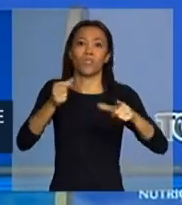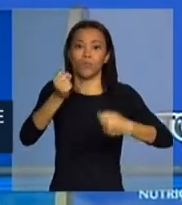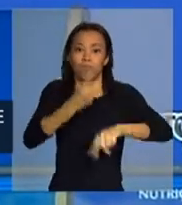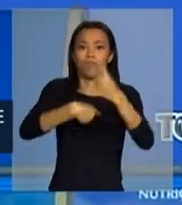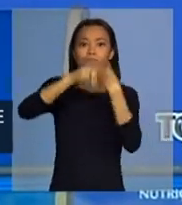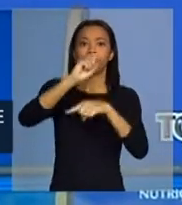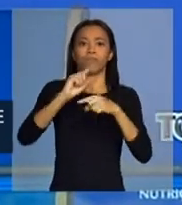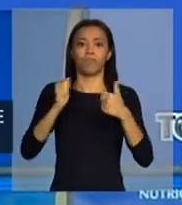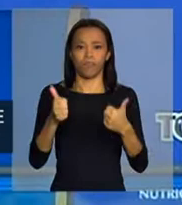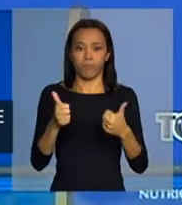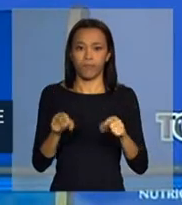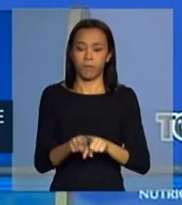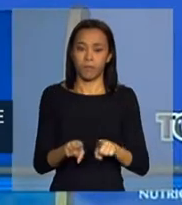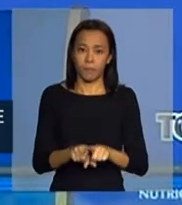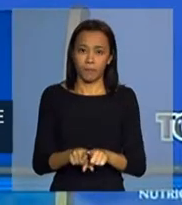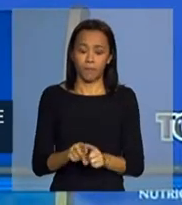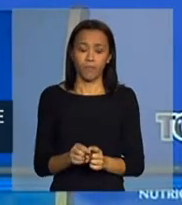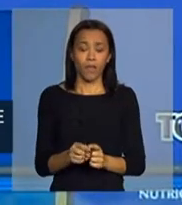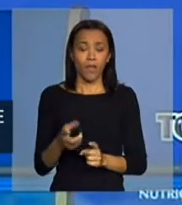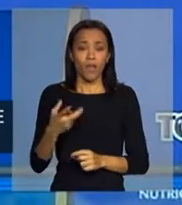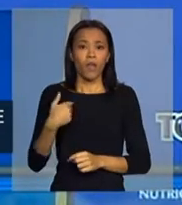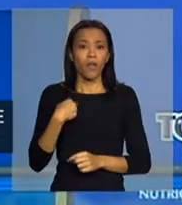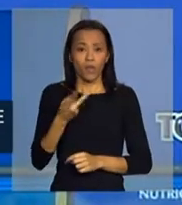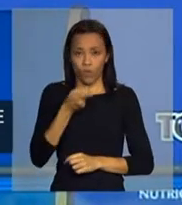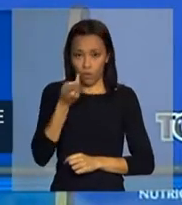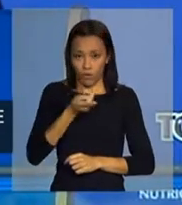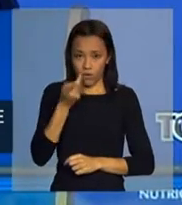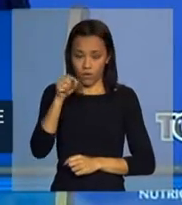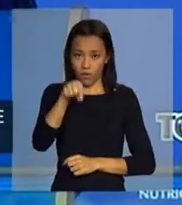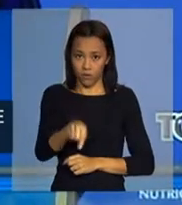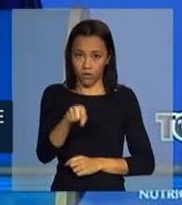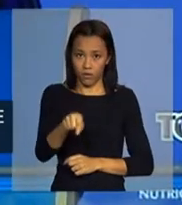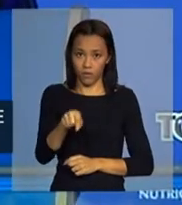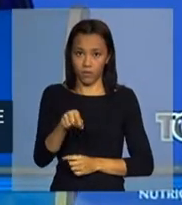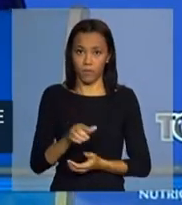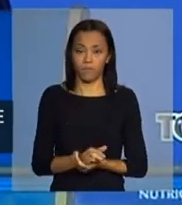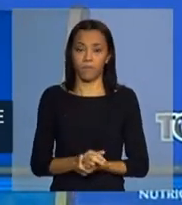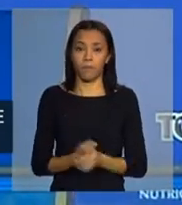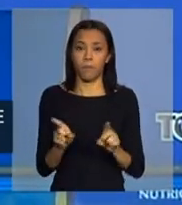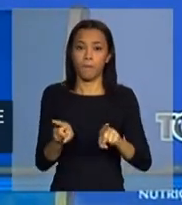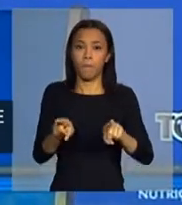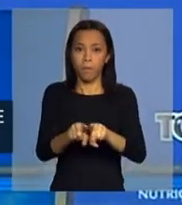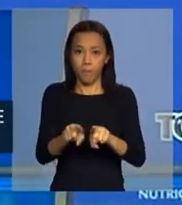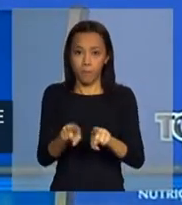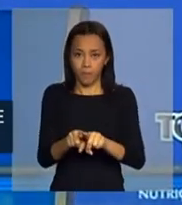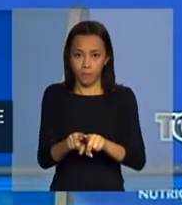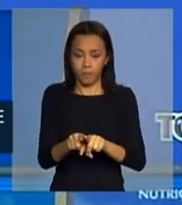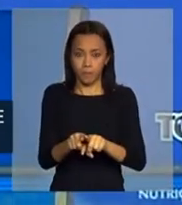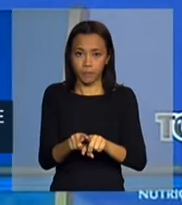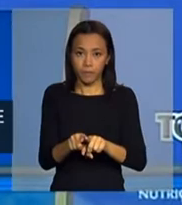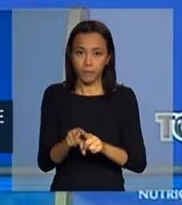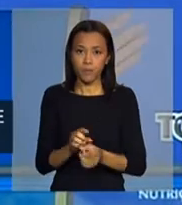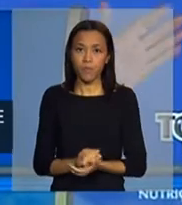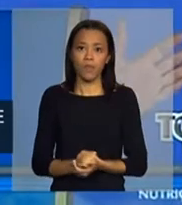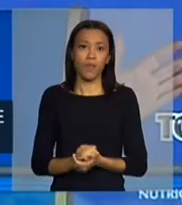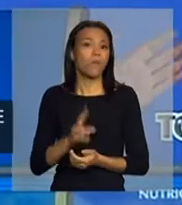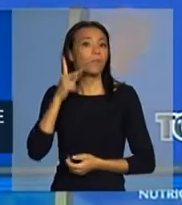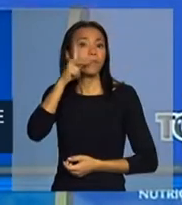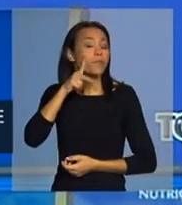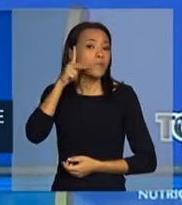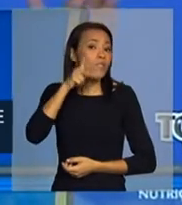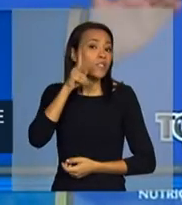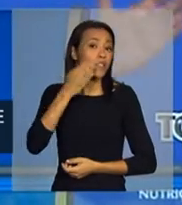saltos. Eu me refiro também há políticas que